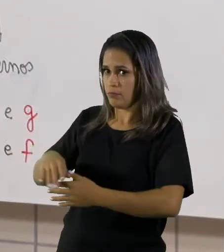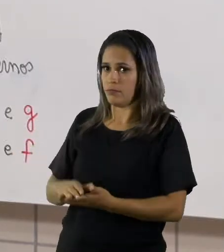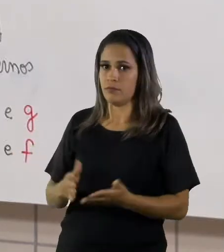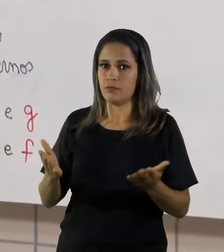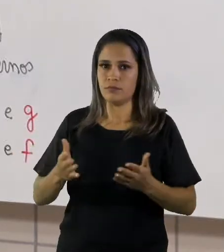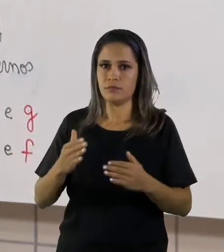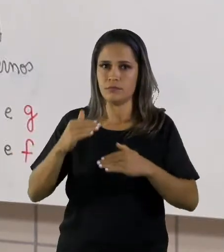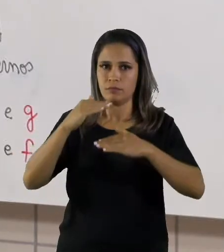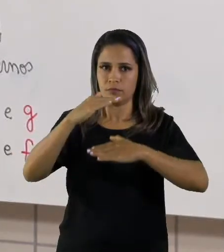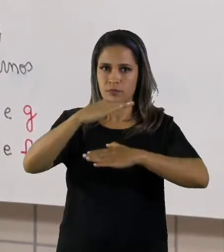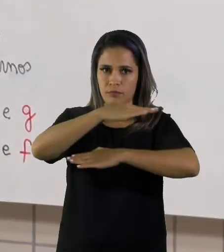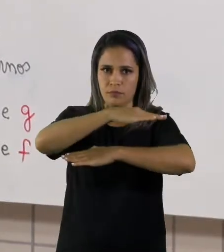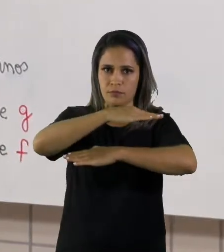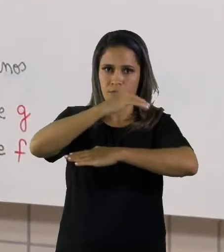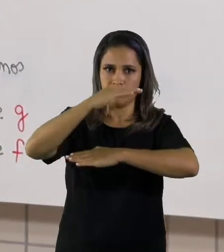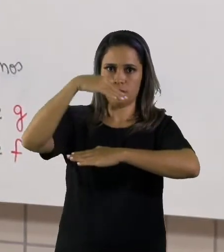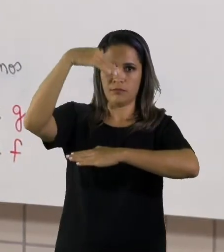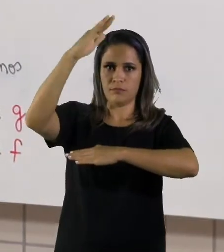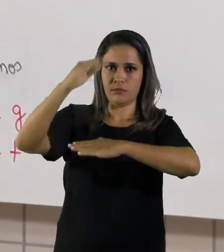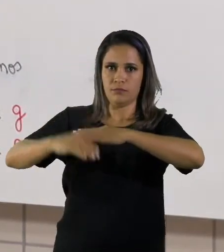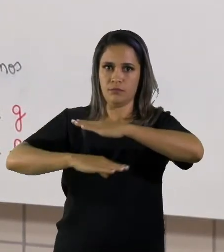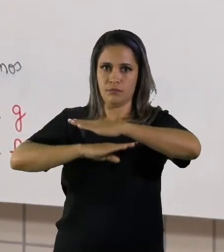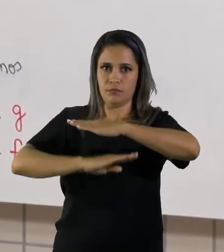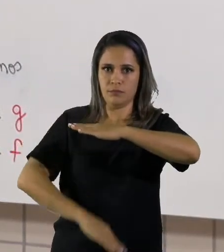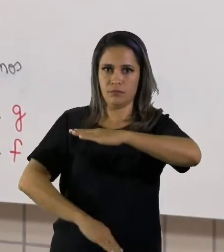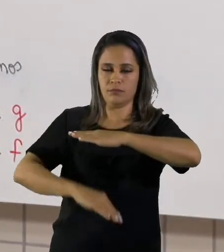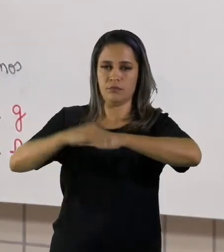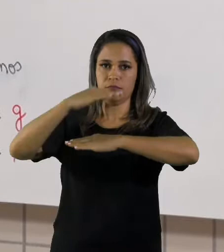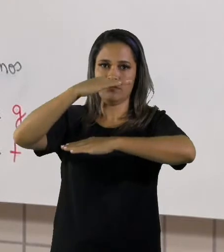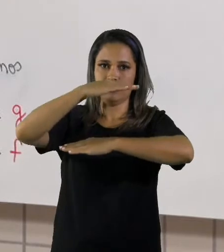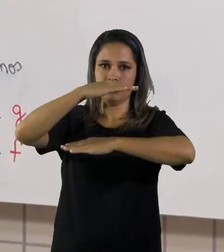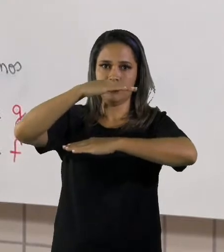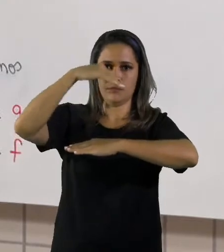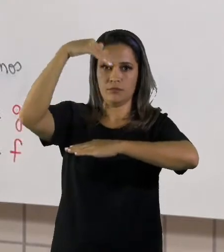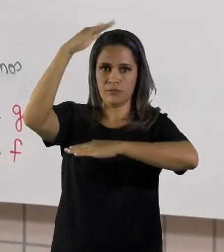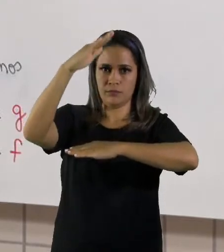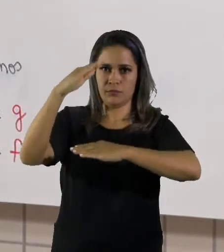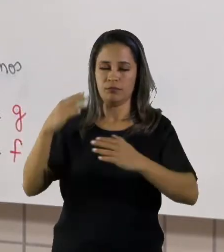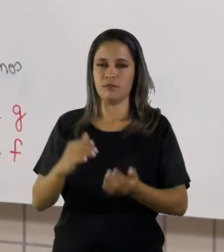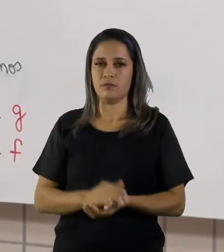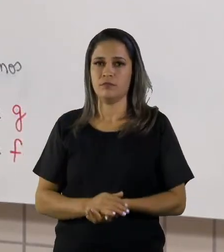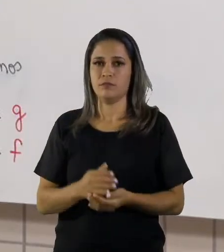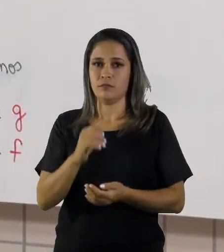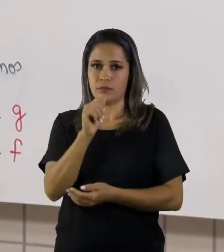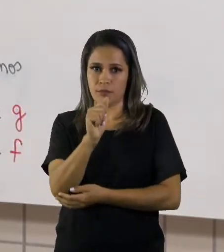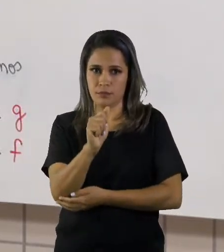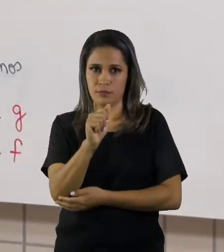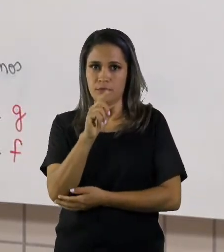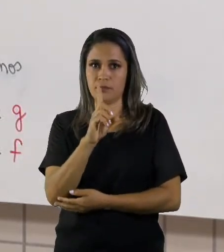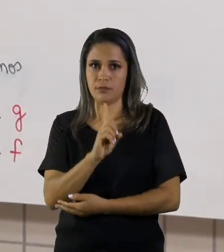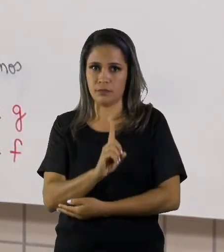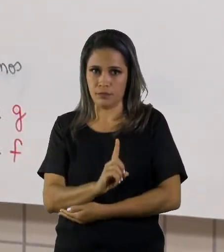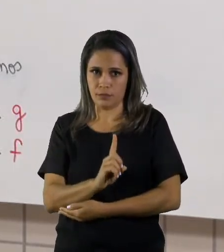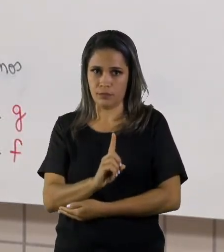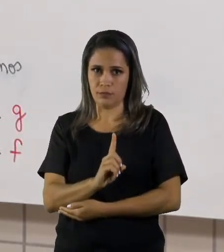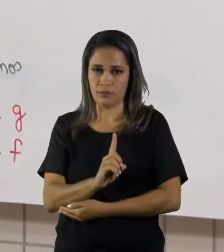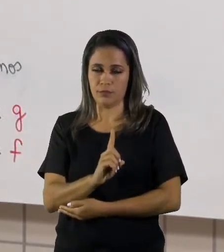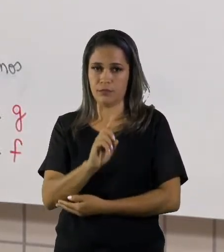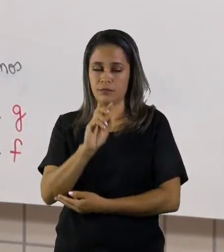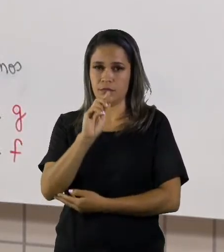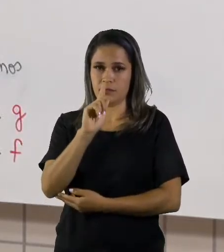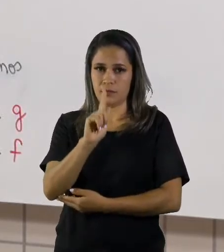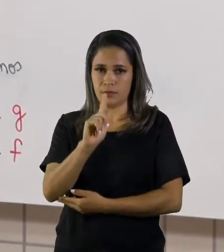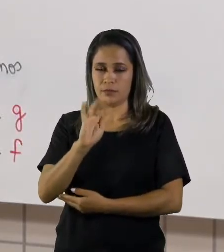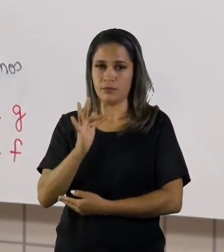pensar apenas nos ângulos de fora da figura. Então, A e D, G e